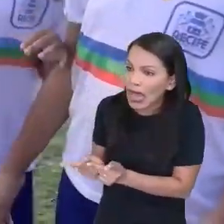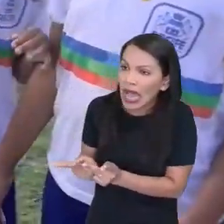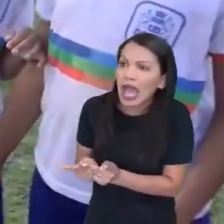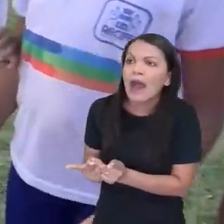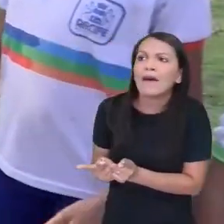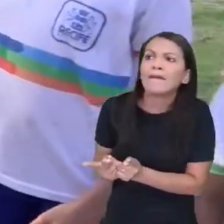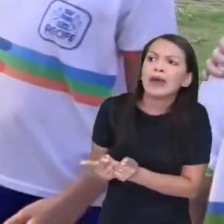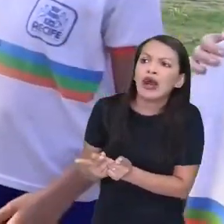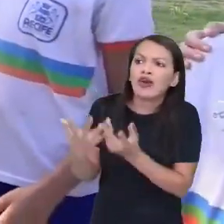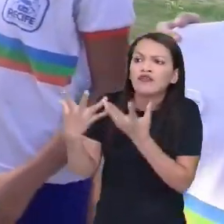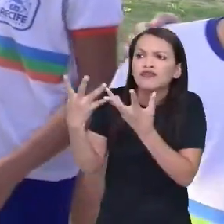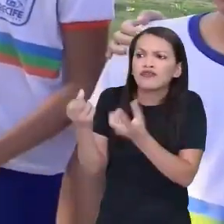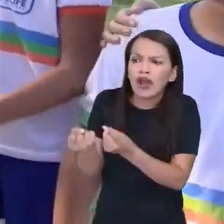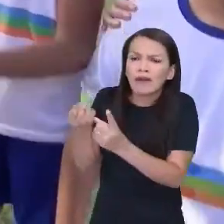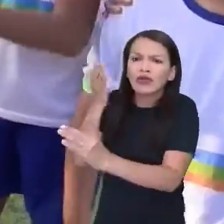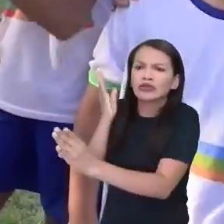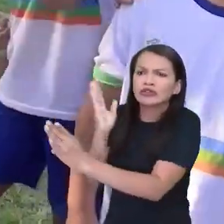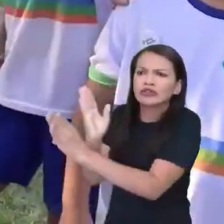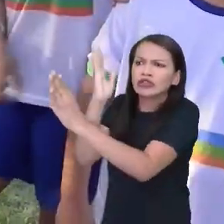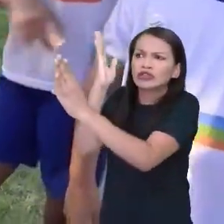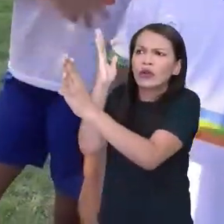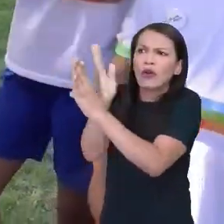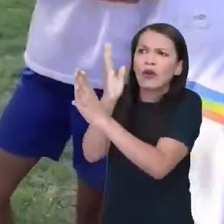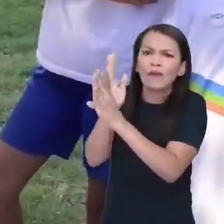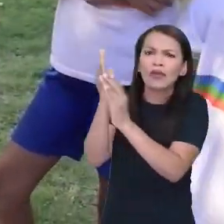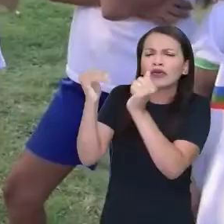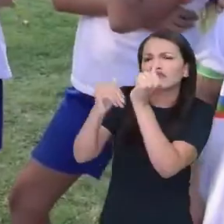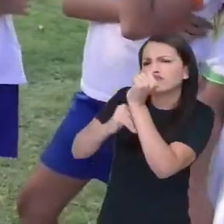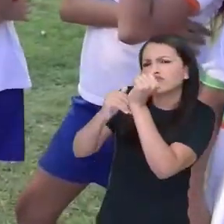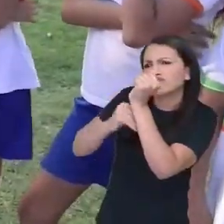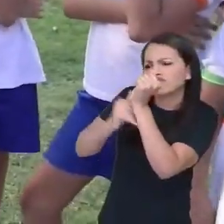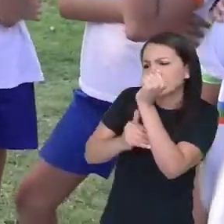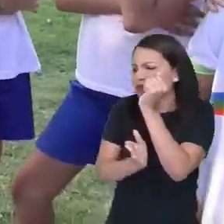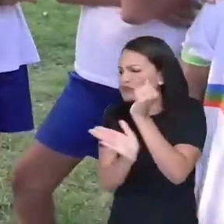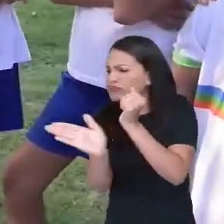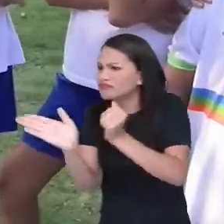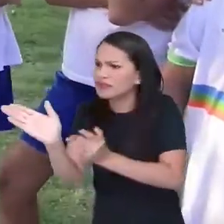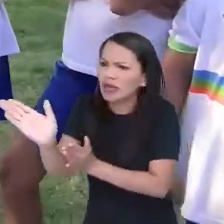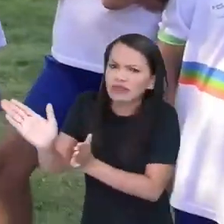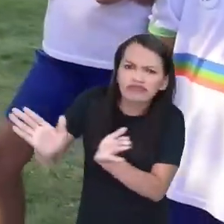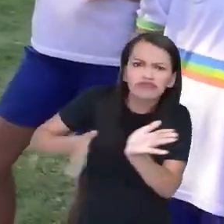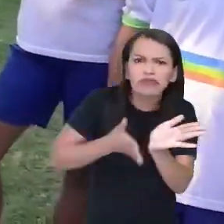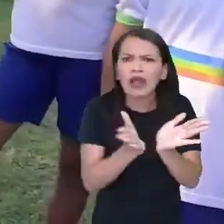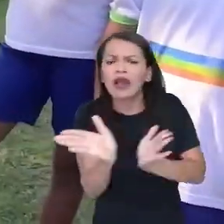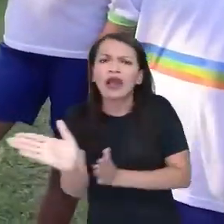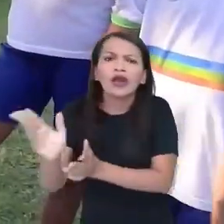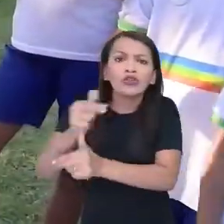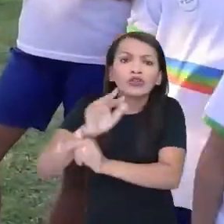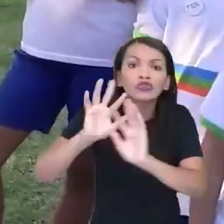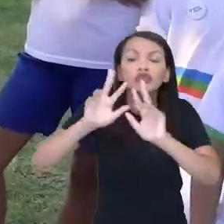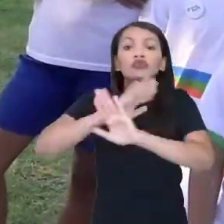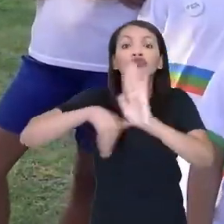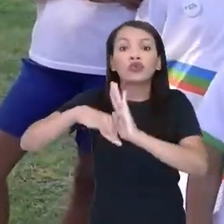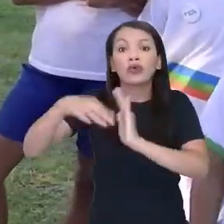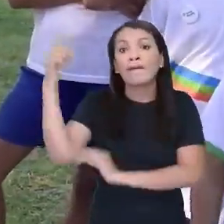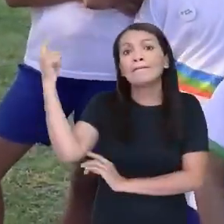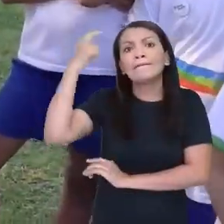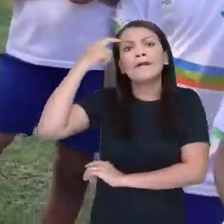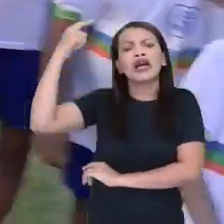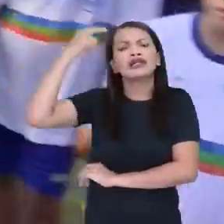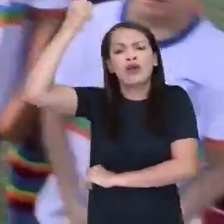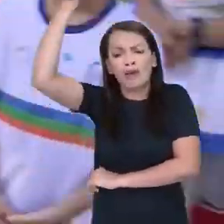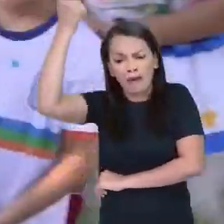descobrir alguns caminhos para tudo isso que a gente pensou aqui contou